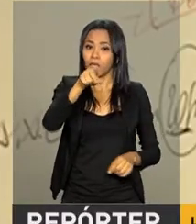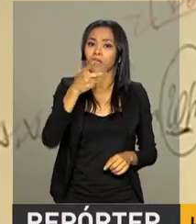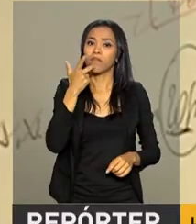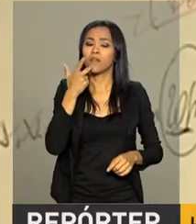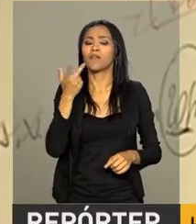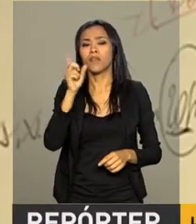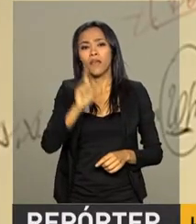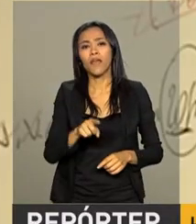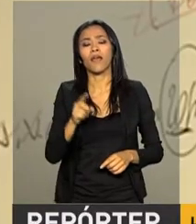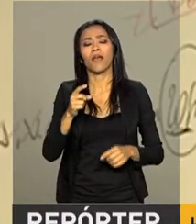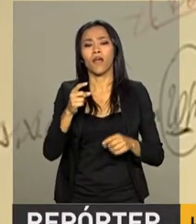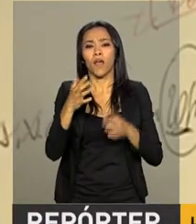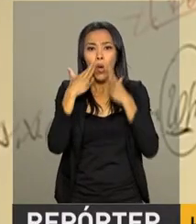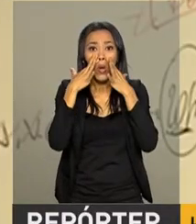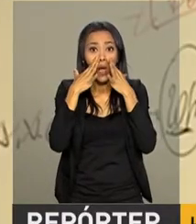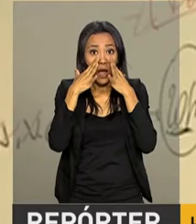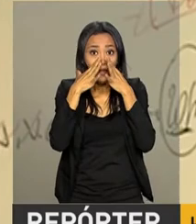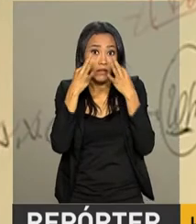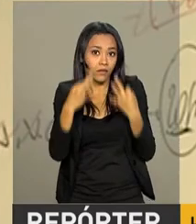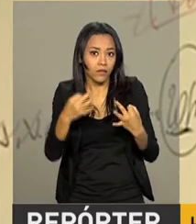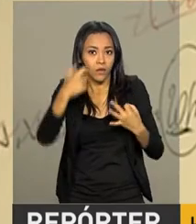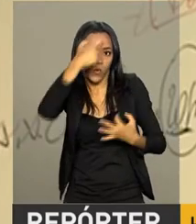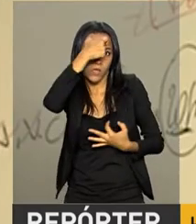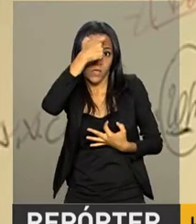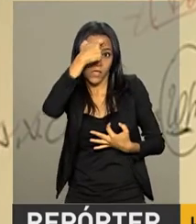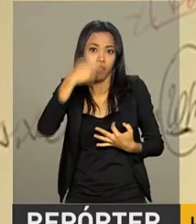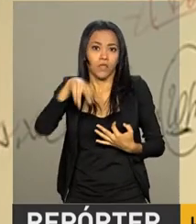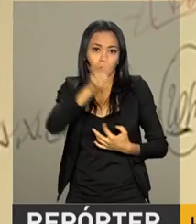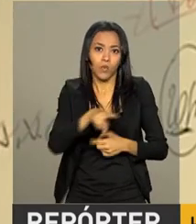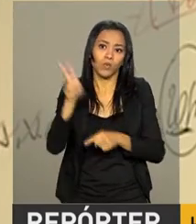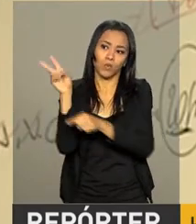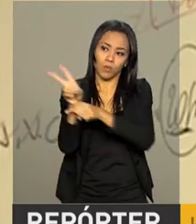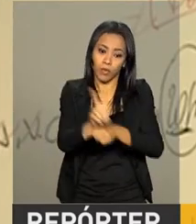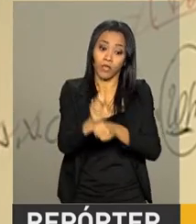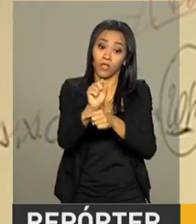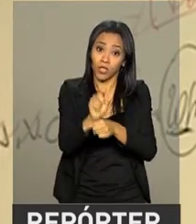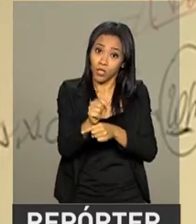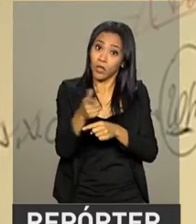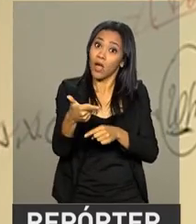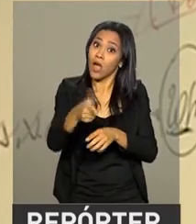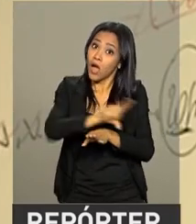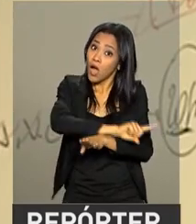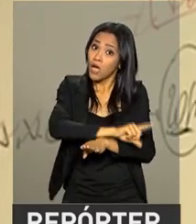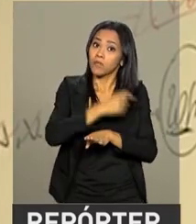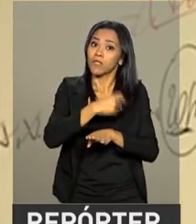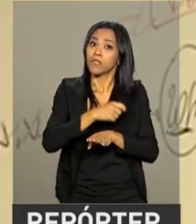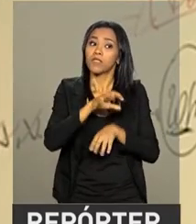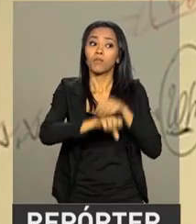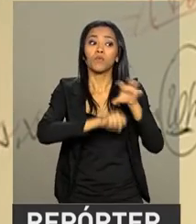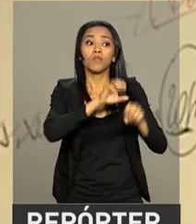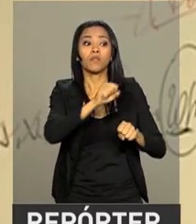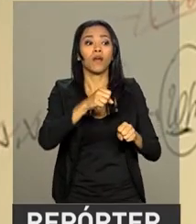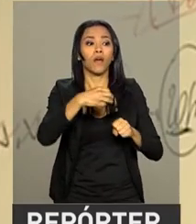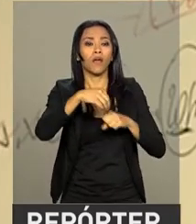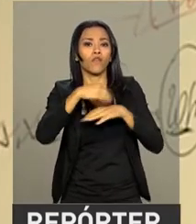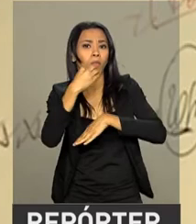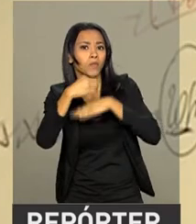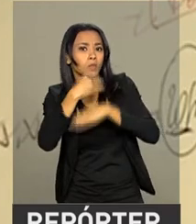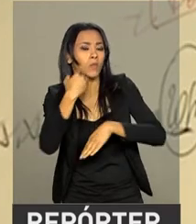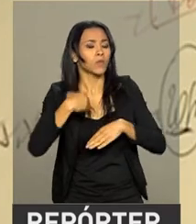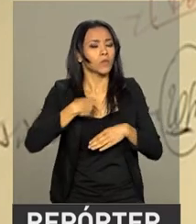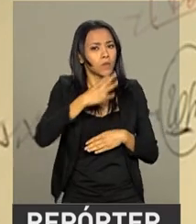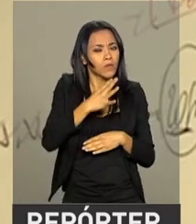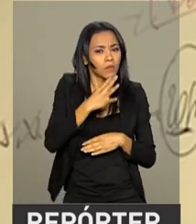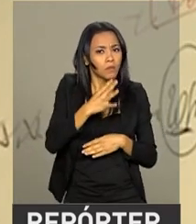o crédito é principalmente que mostrando que é necessário você tem informações sobre o negócio é para que você